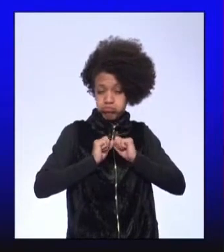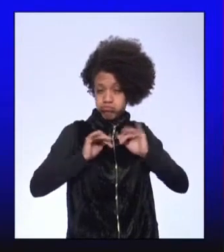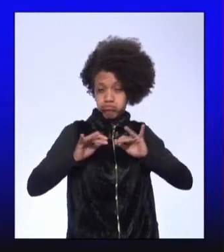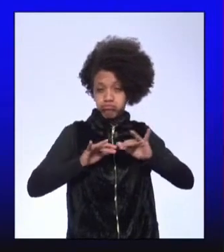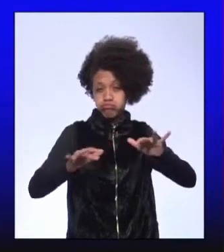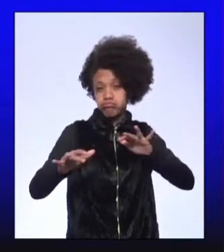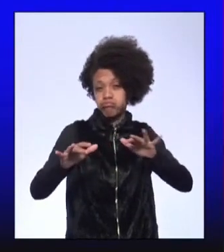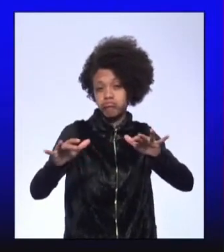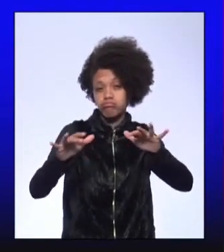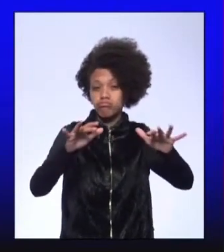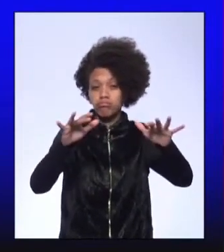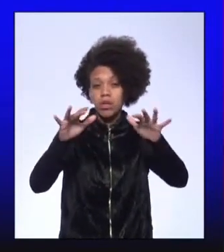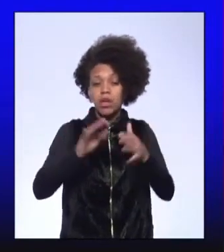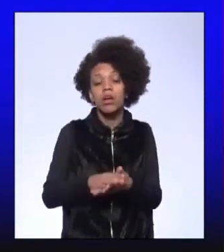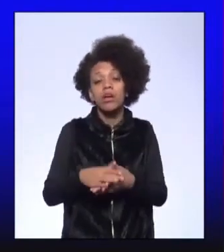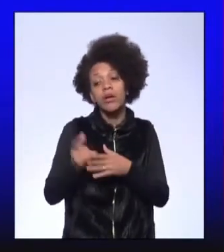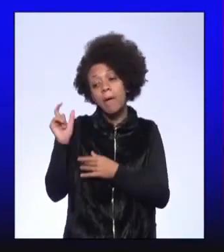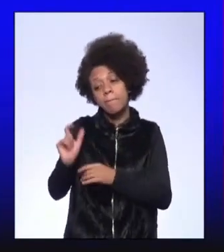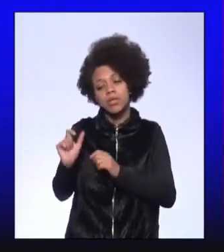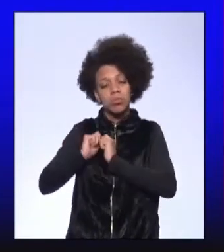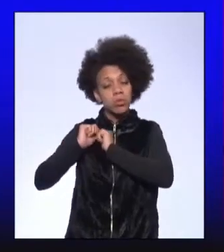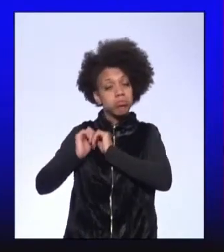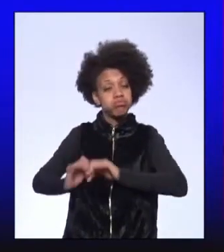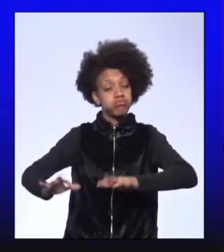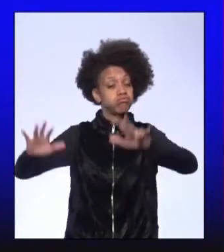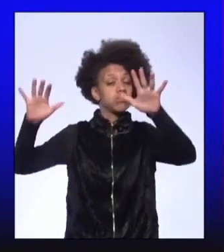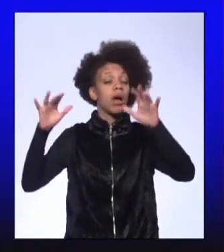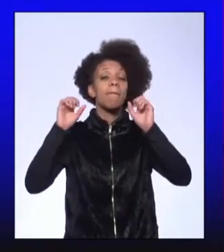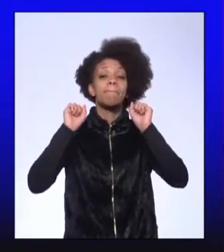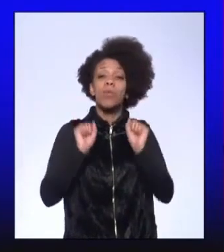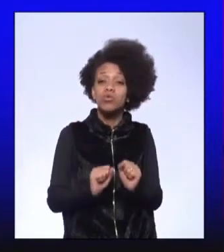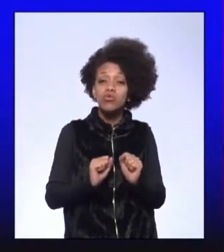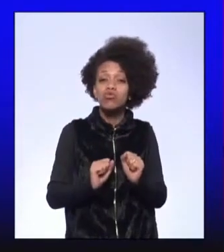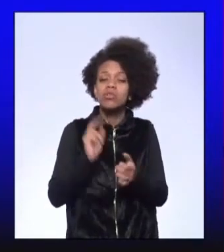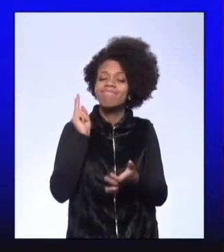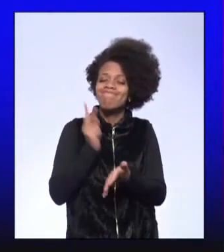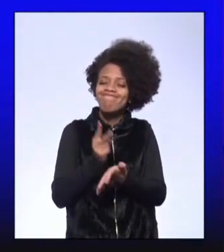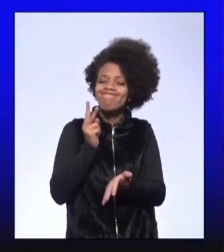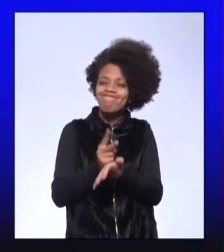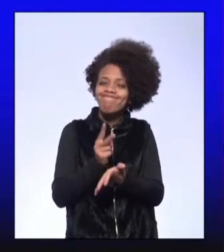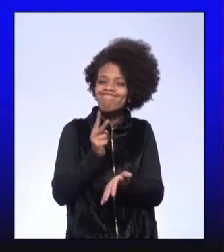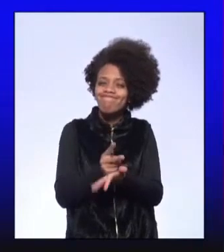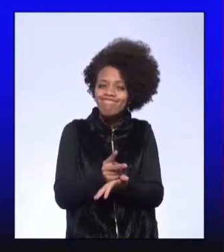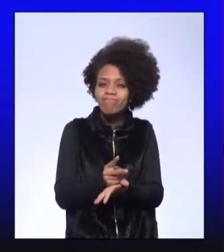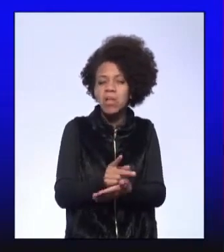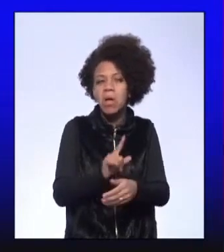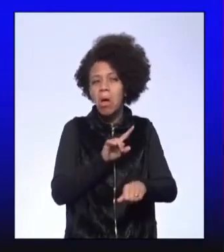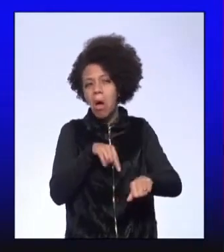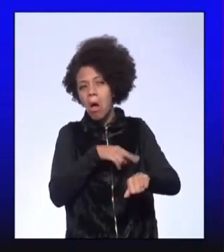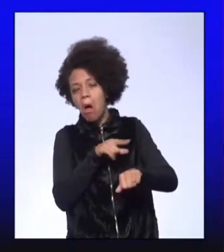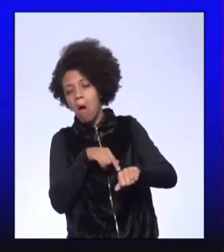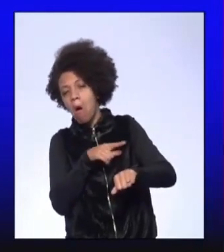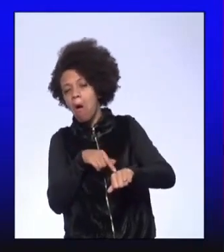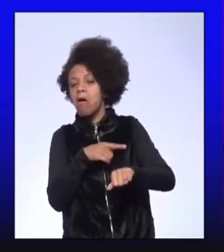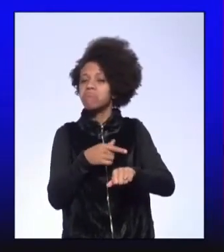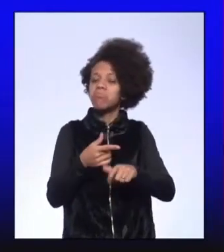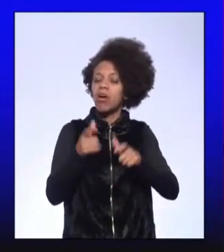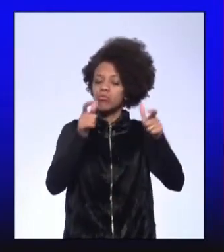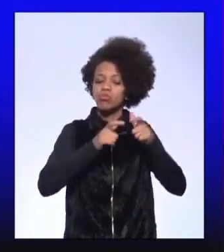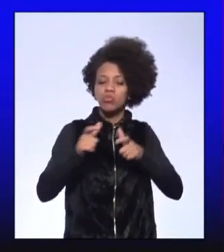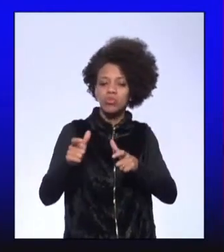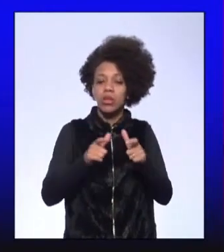indivíduo que eliminou esse vírus, e aí ele poderia persistir por algumas horas nesse ambiente